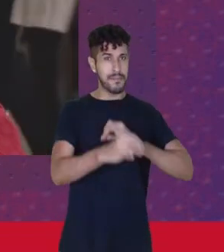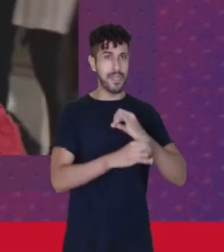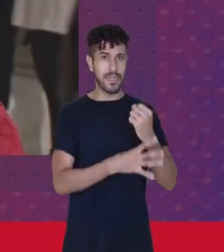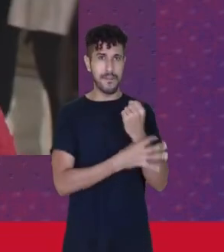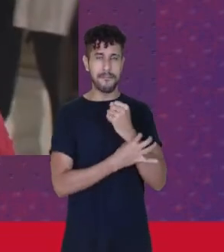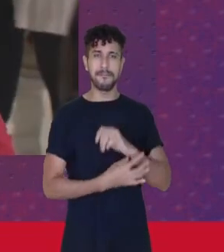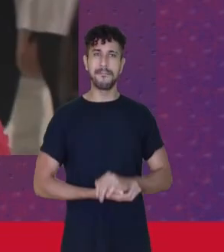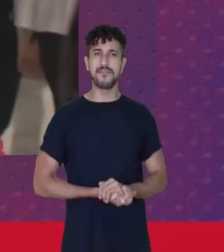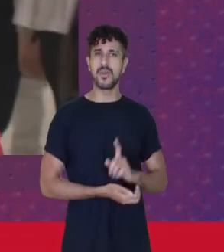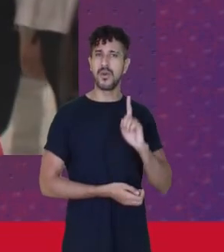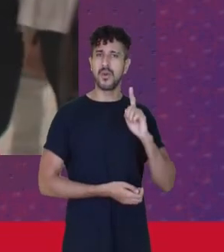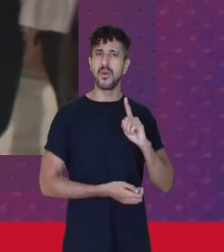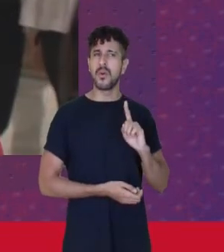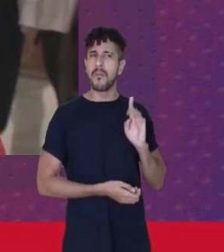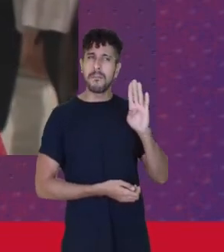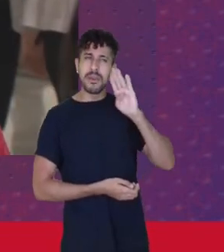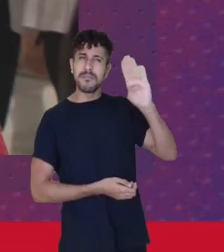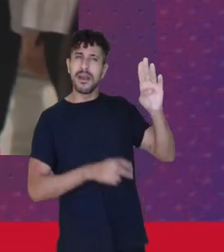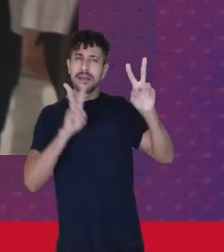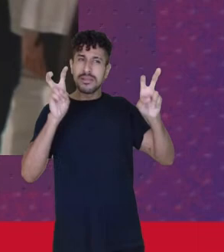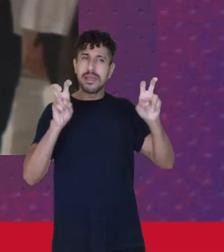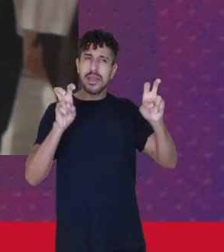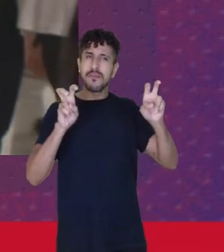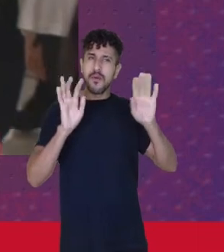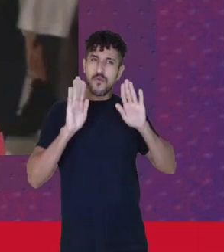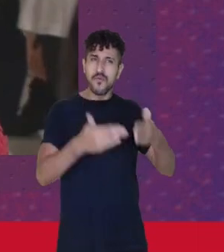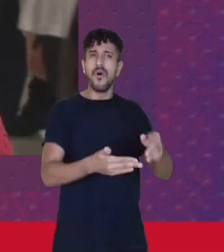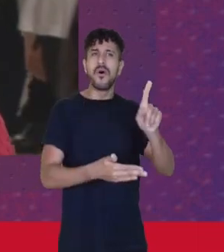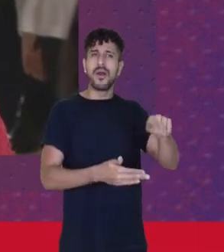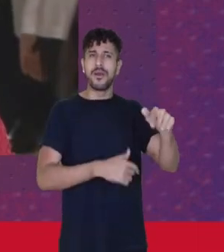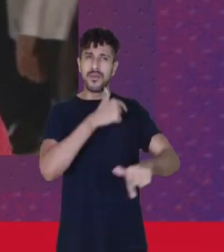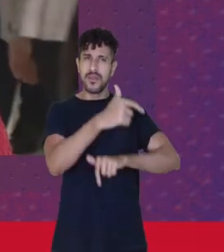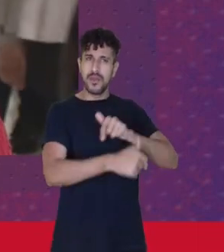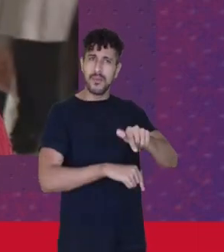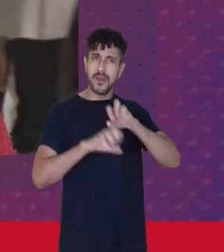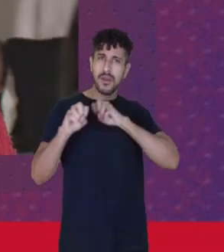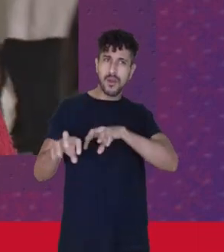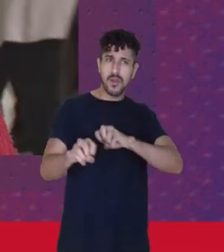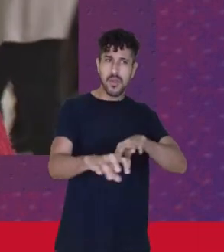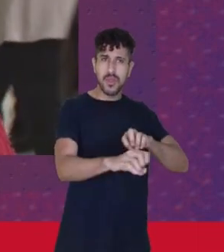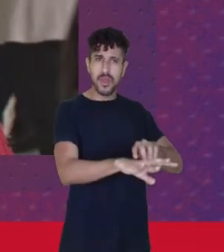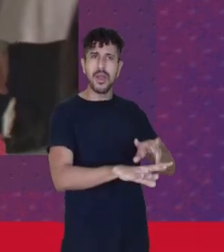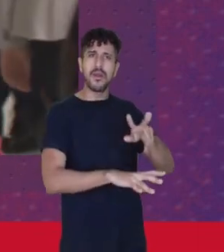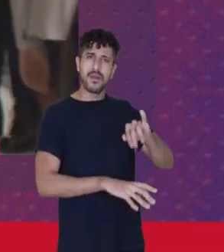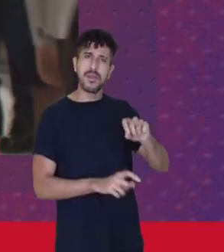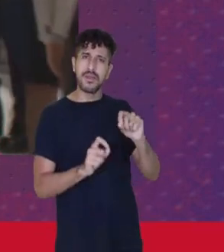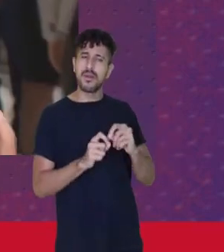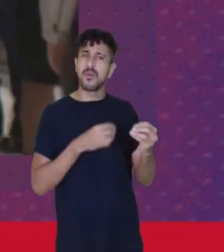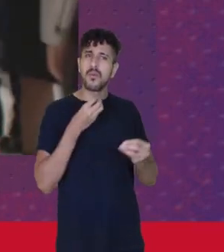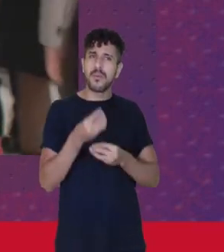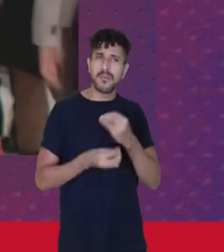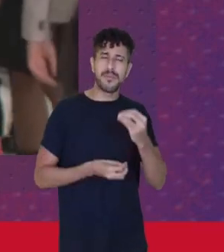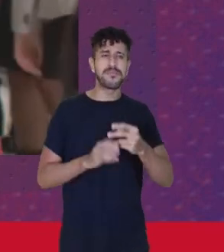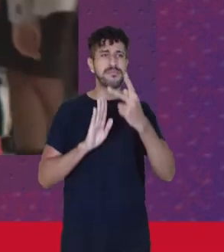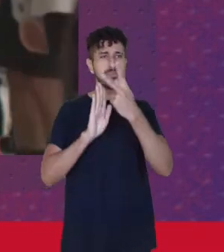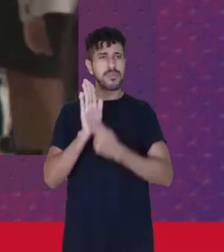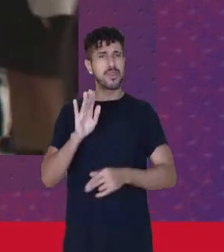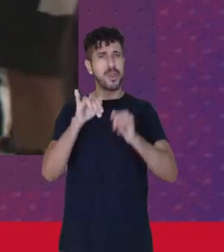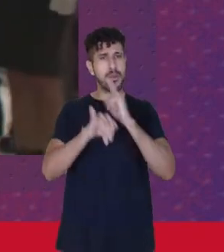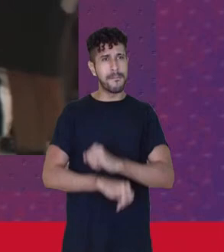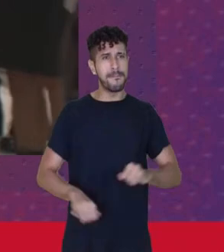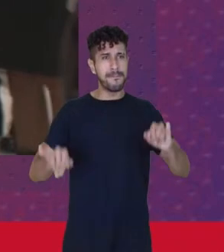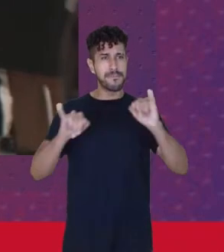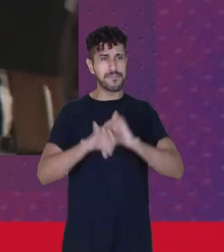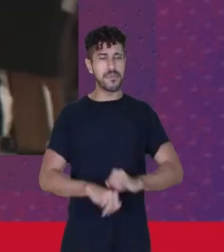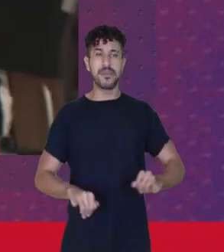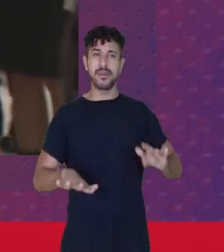Um dos nossos principais eixos é o trabalho educativo, que será feito através das campanhas